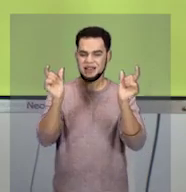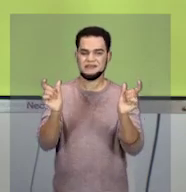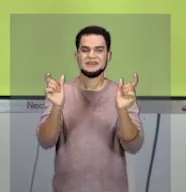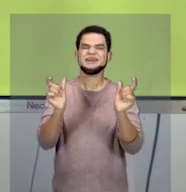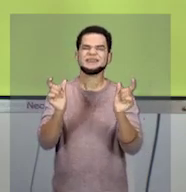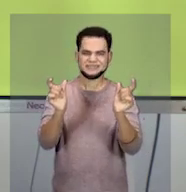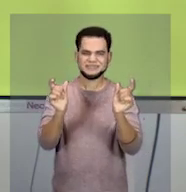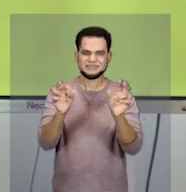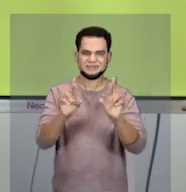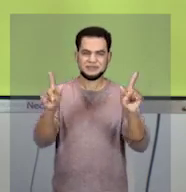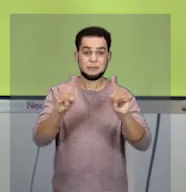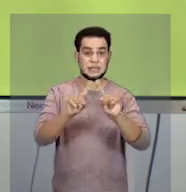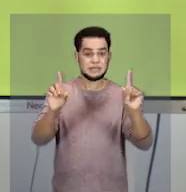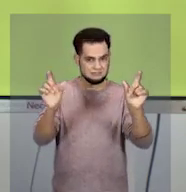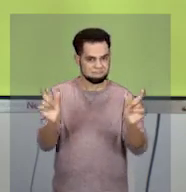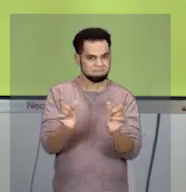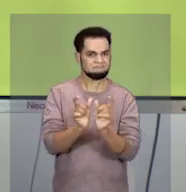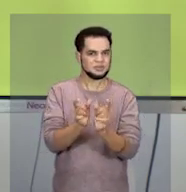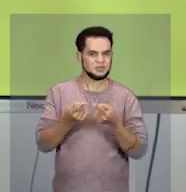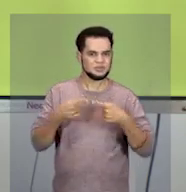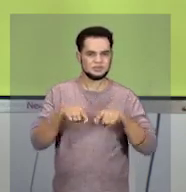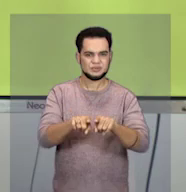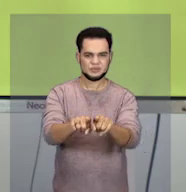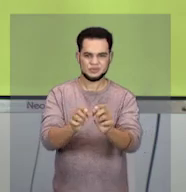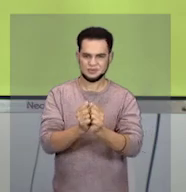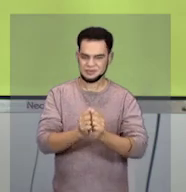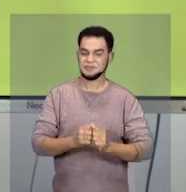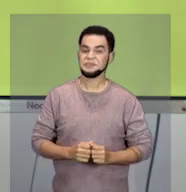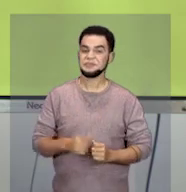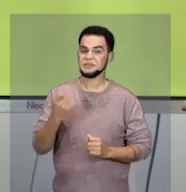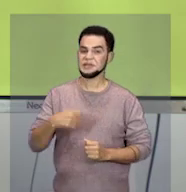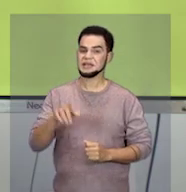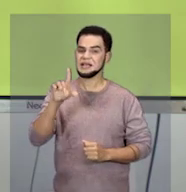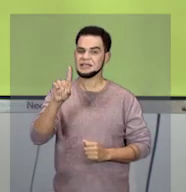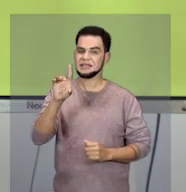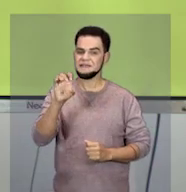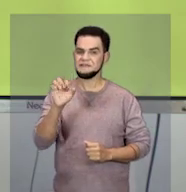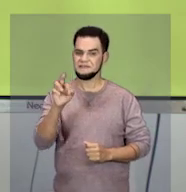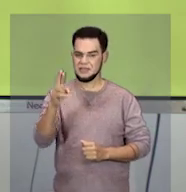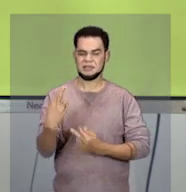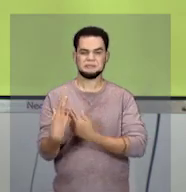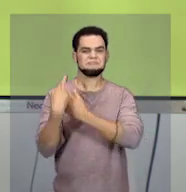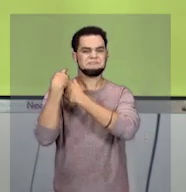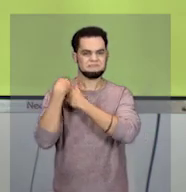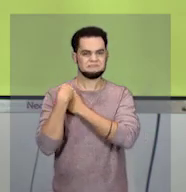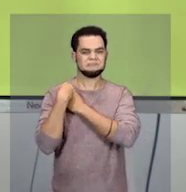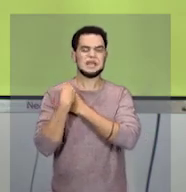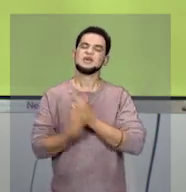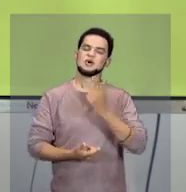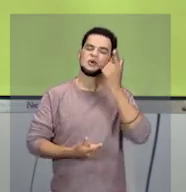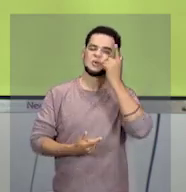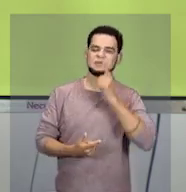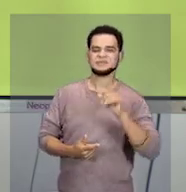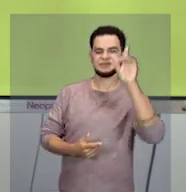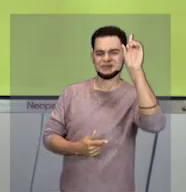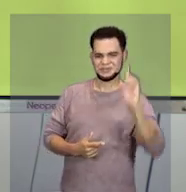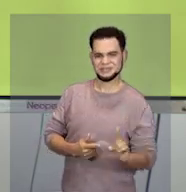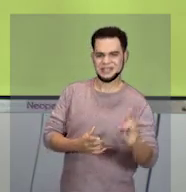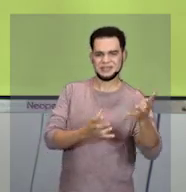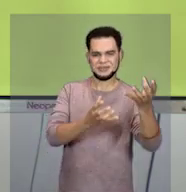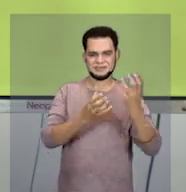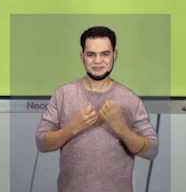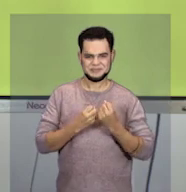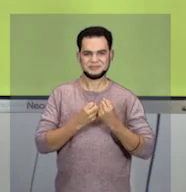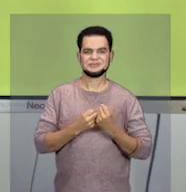juntas. Ok. Então, a gente tem que cumprir determinados deveres para pegar lá, para ter acesso a determinados direitos, e aí a gente